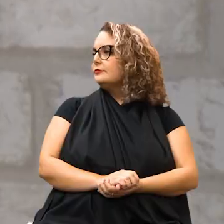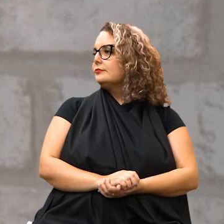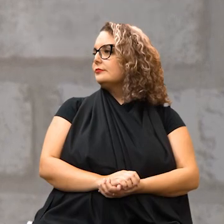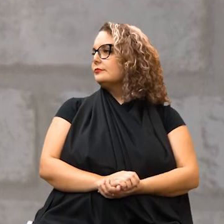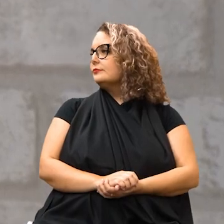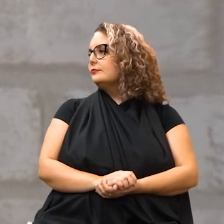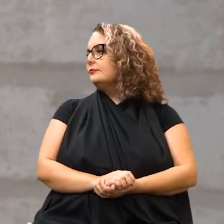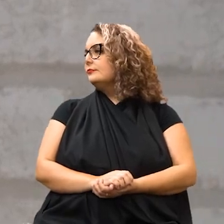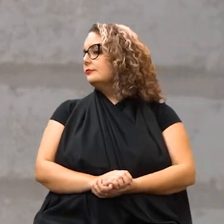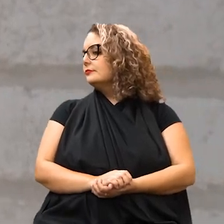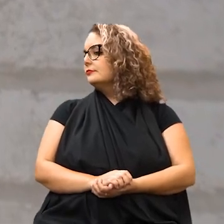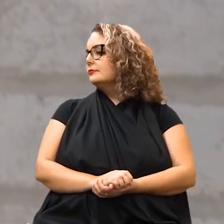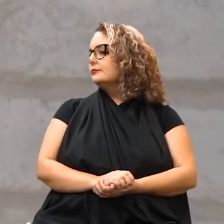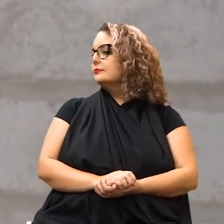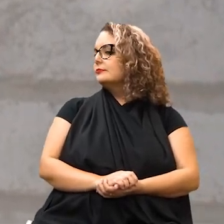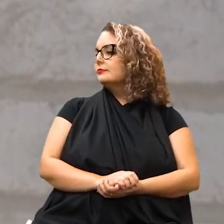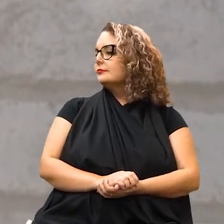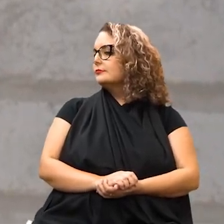Colocou.